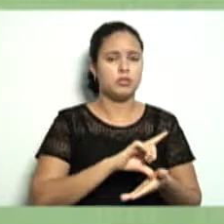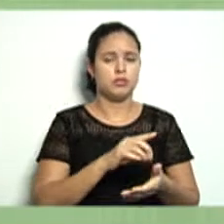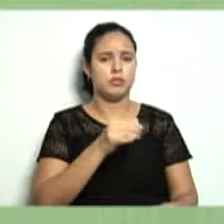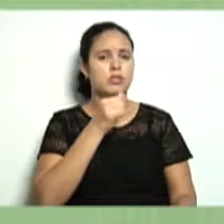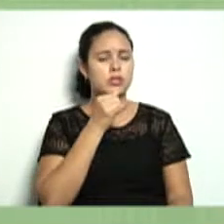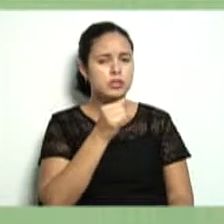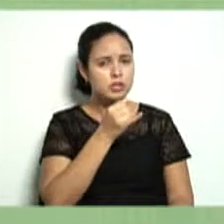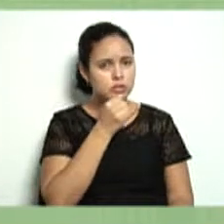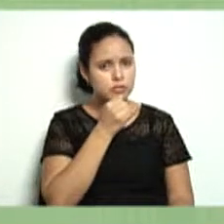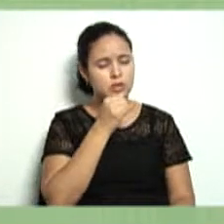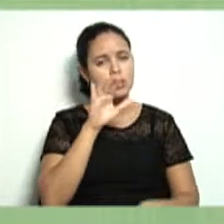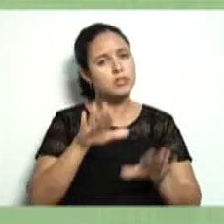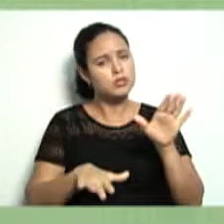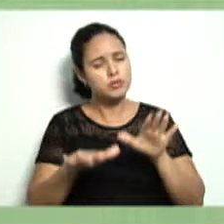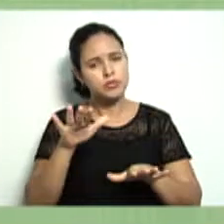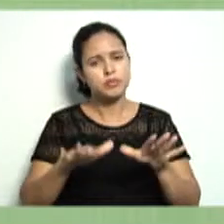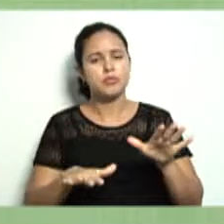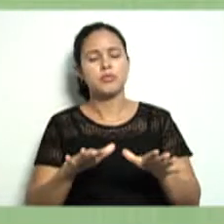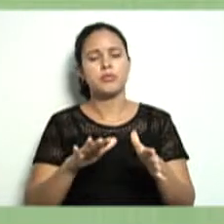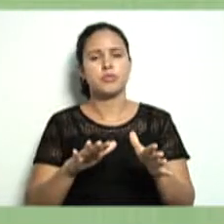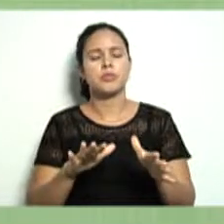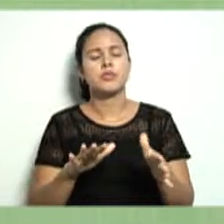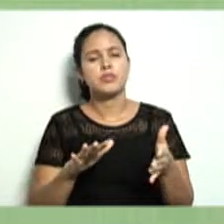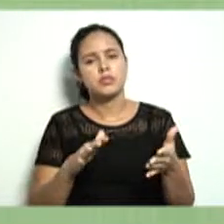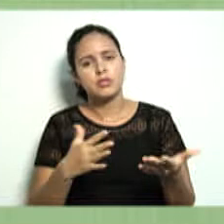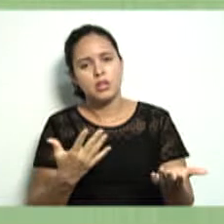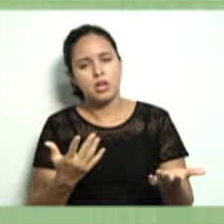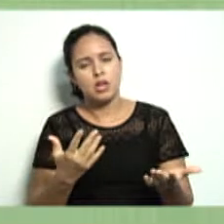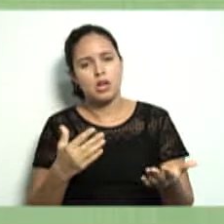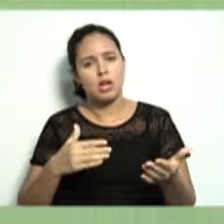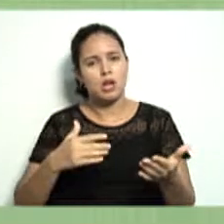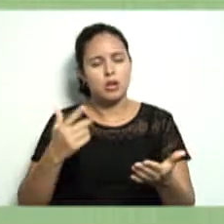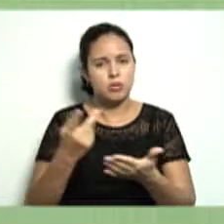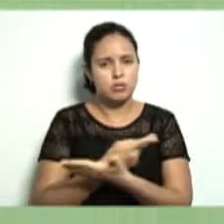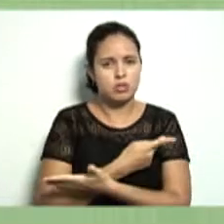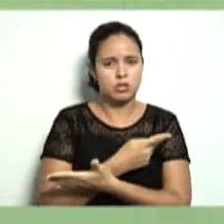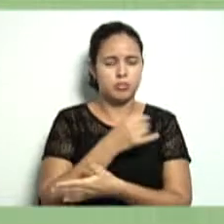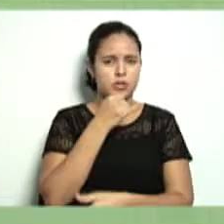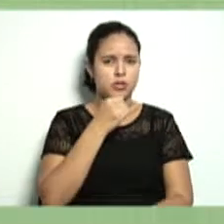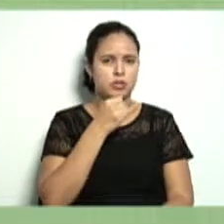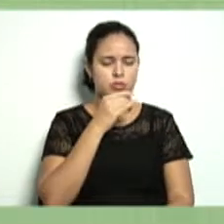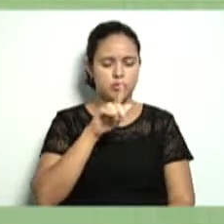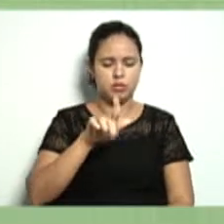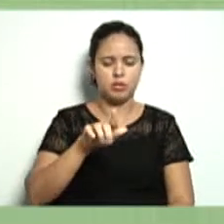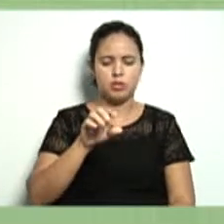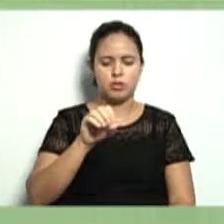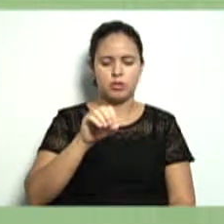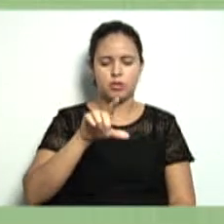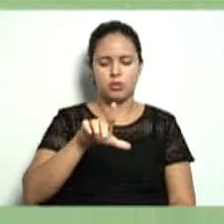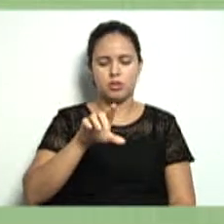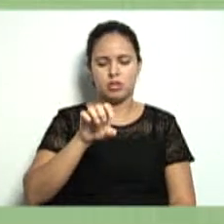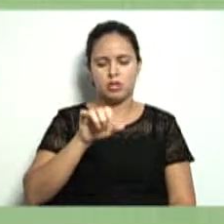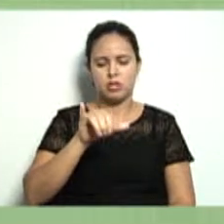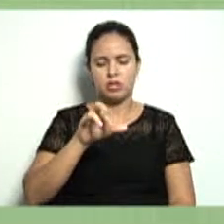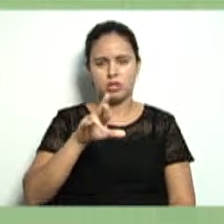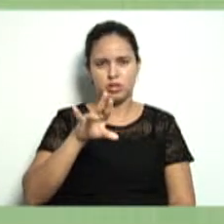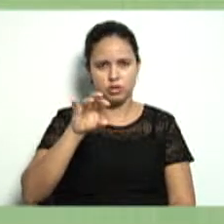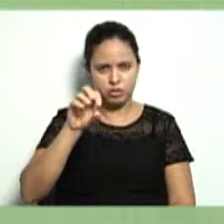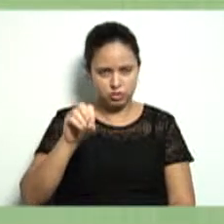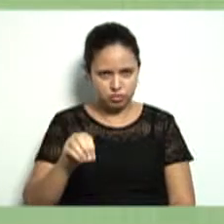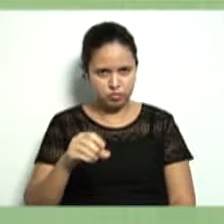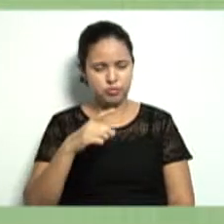futebol. Muitas vezes nós temos o goleiro, a função do goleiro é não deixar com que a bola ultrapasse a linha do